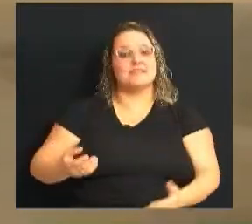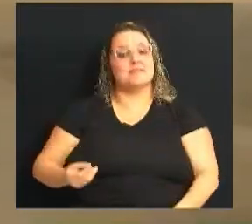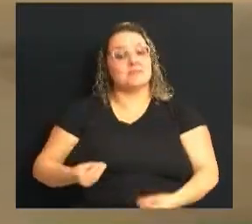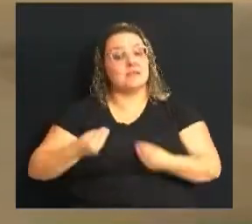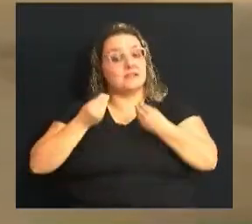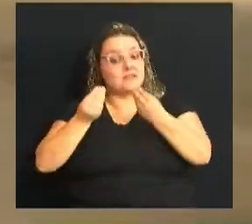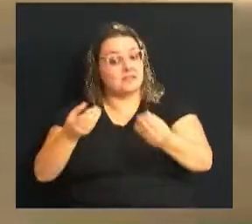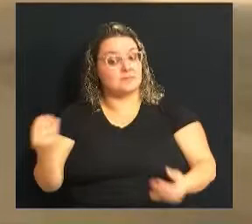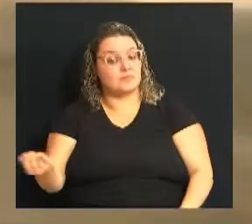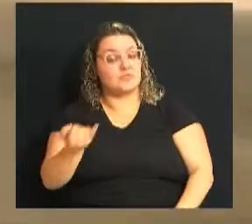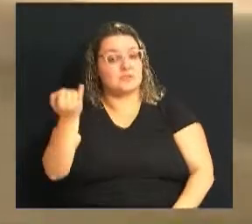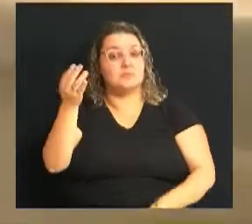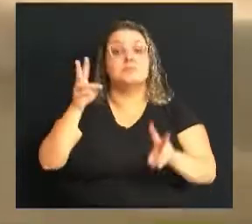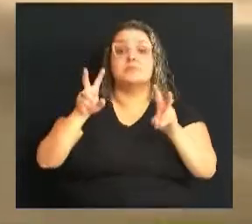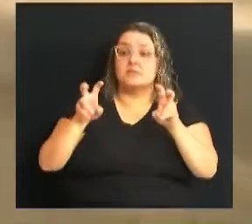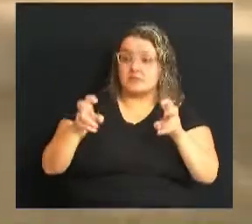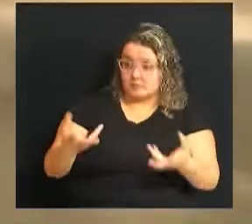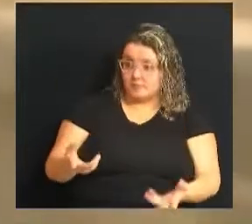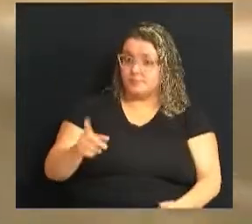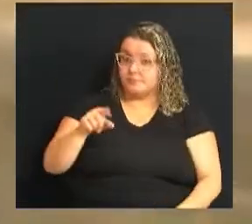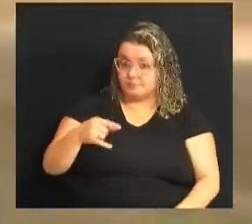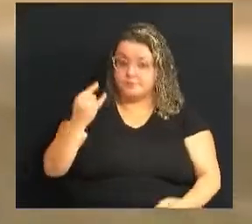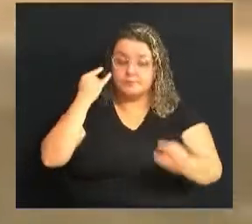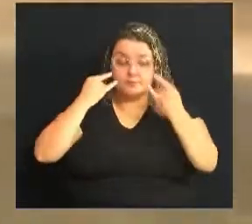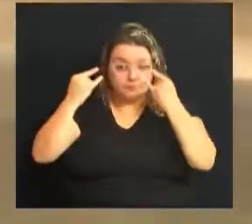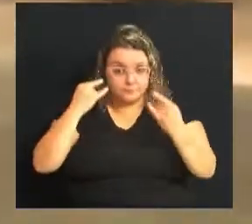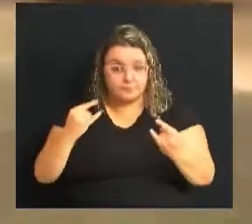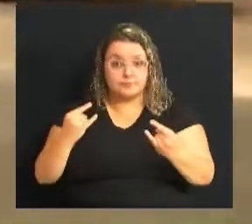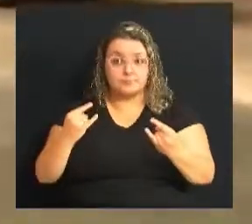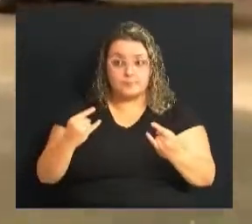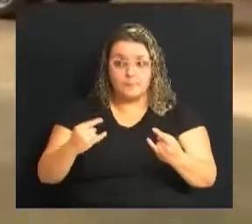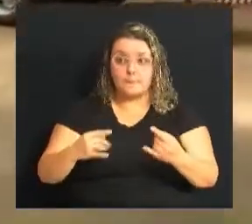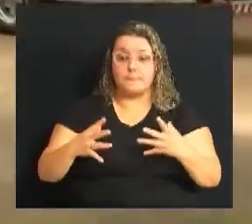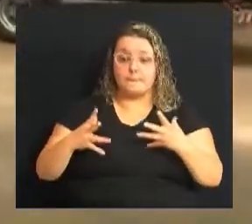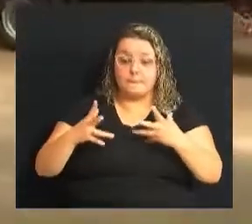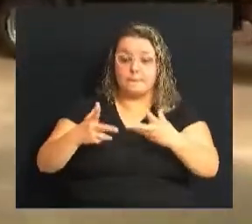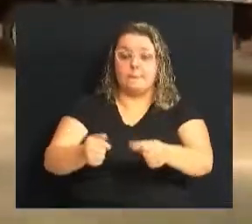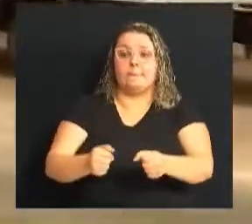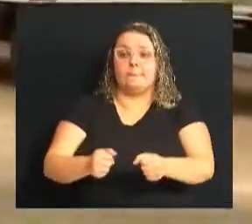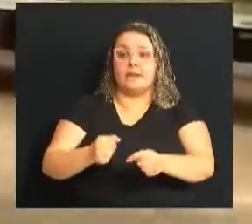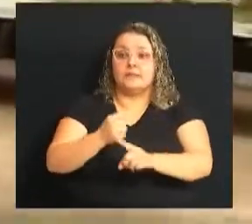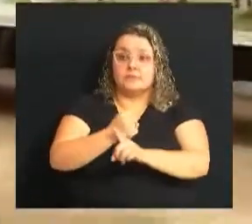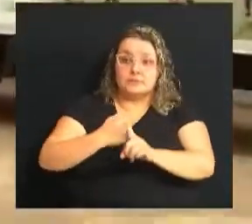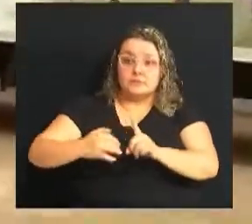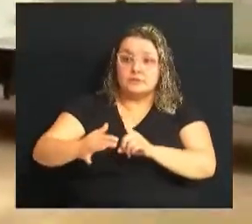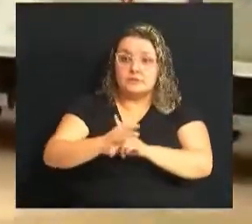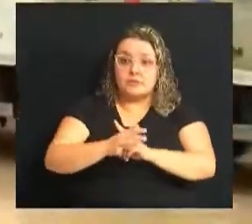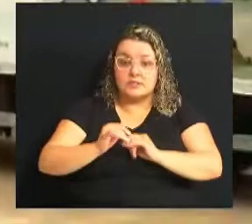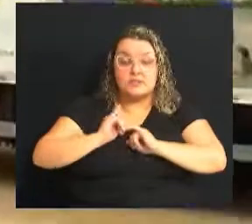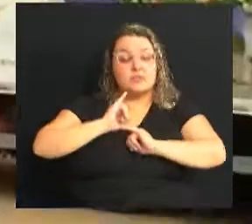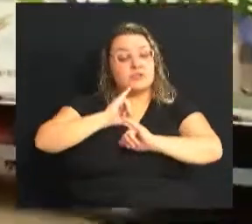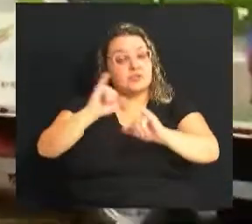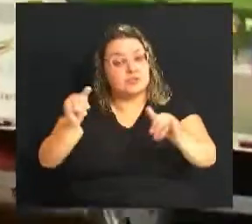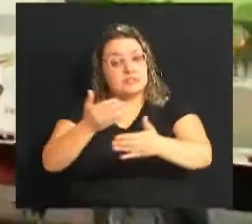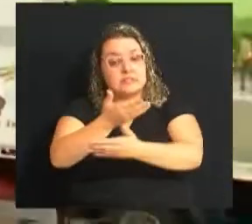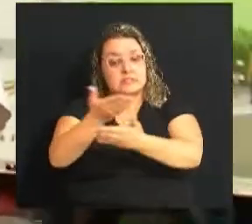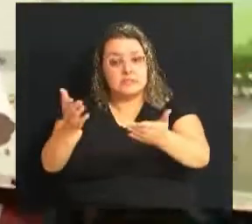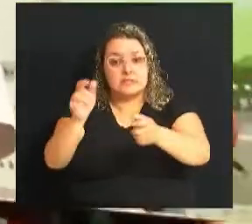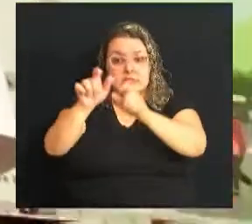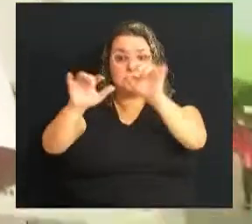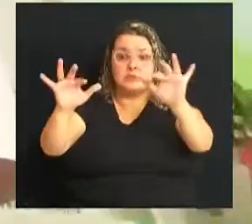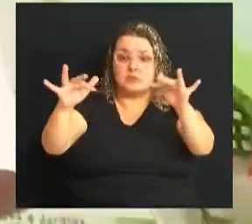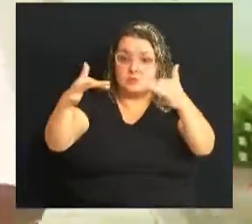tema, que é de interesse da coletividade, né? E dizer aos nossos